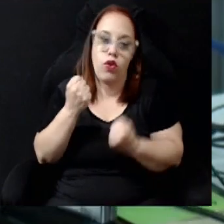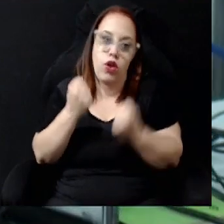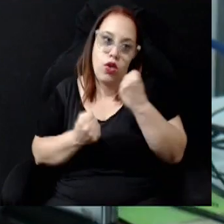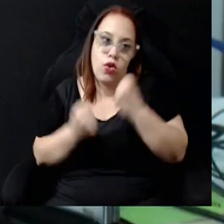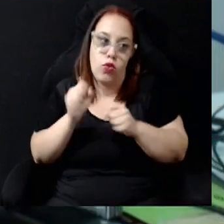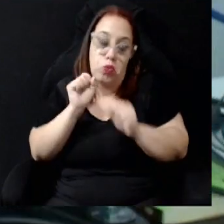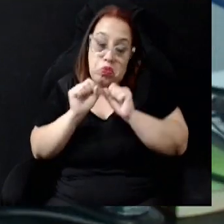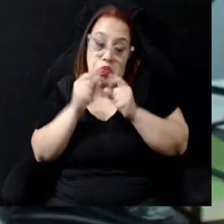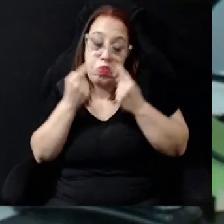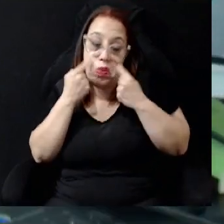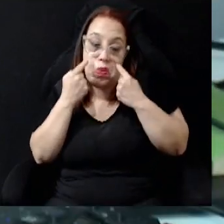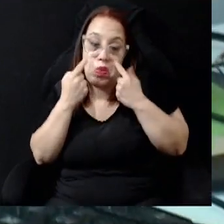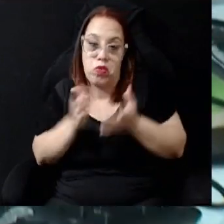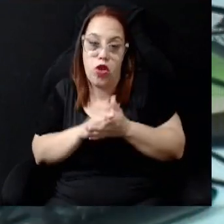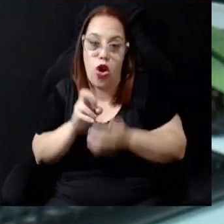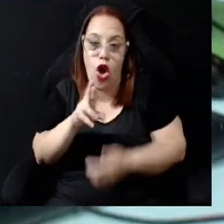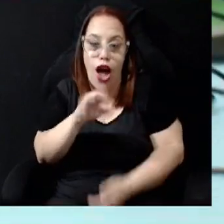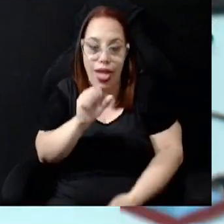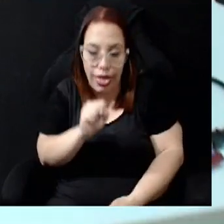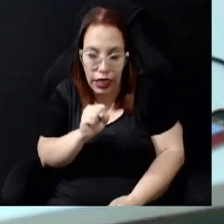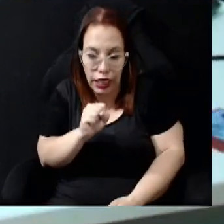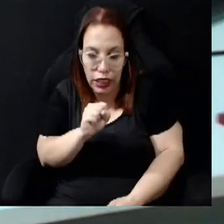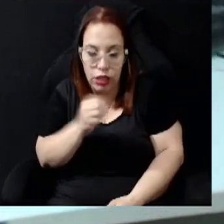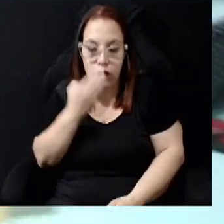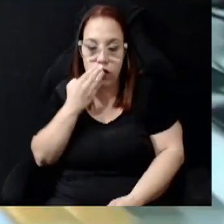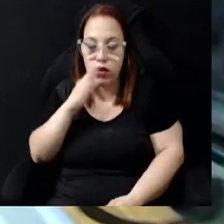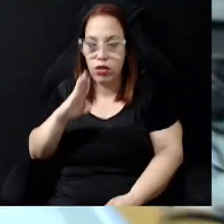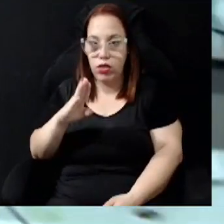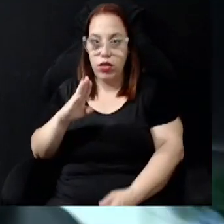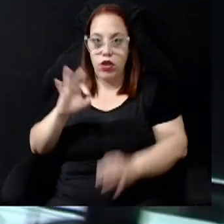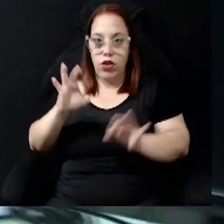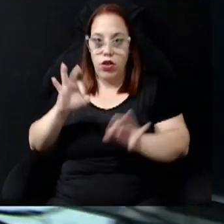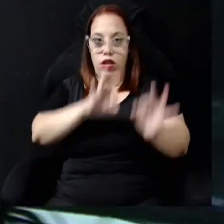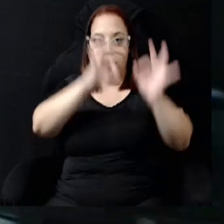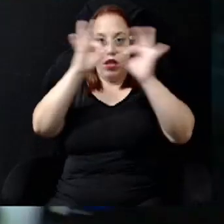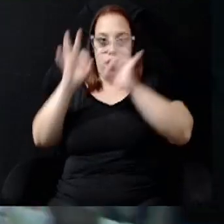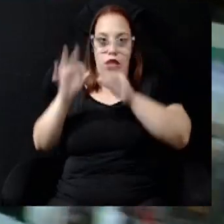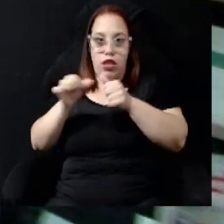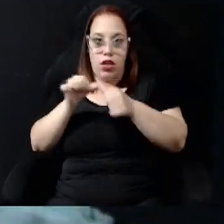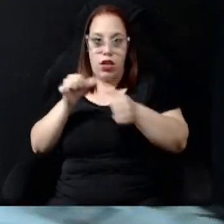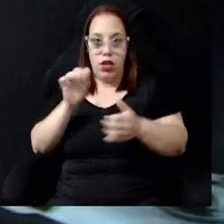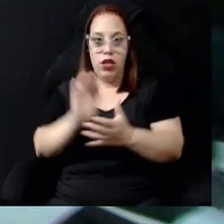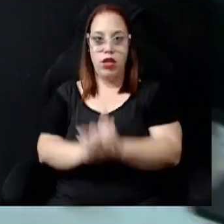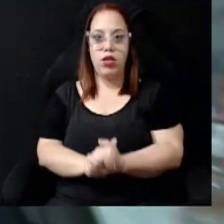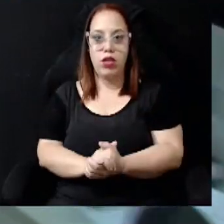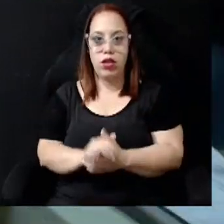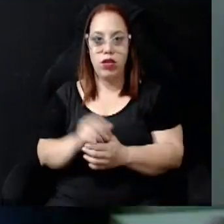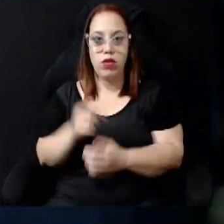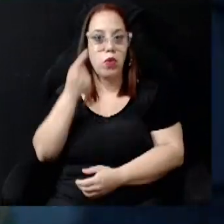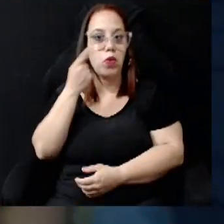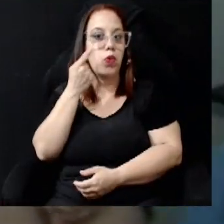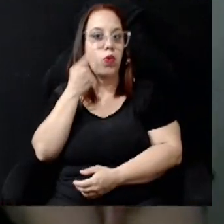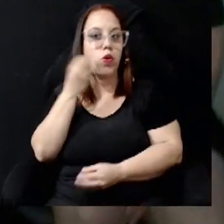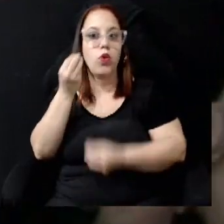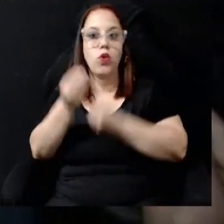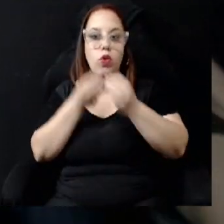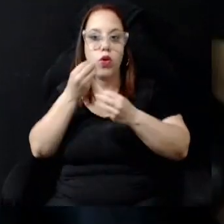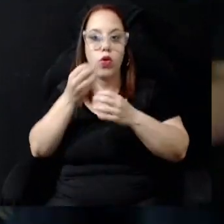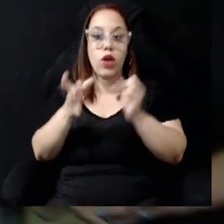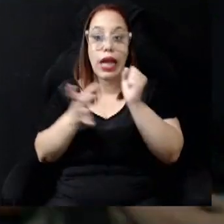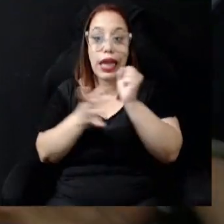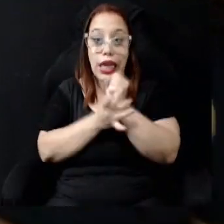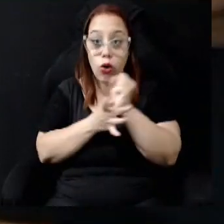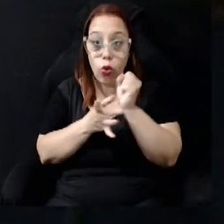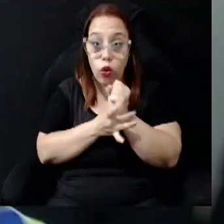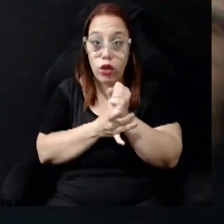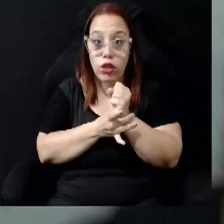são rotas. Eu vou pedir, então, já a gente já transmitiu esses primeiros dados para vocês verem como é a segurança aí